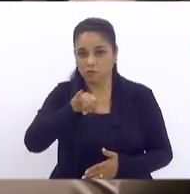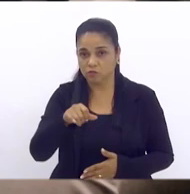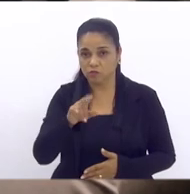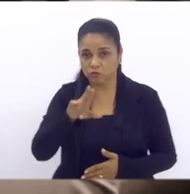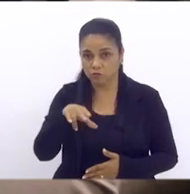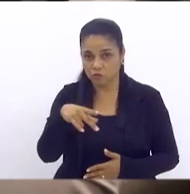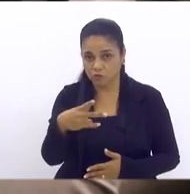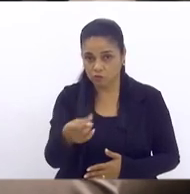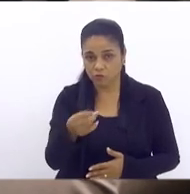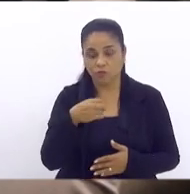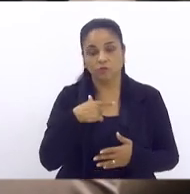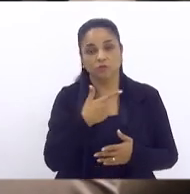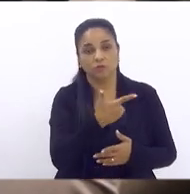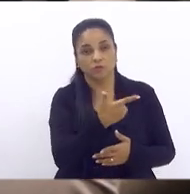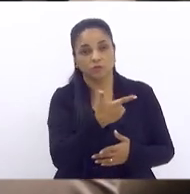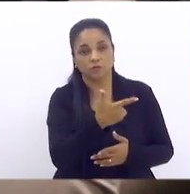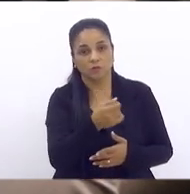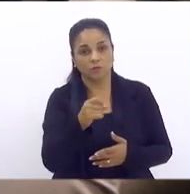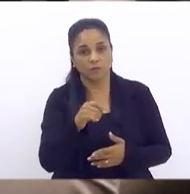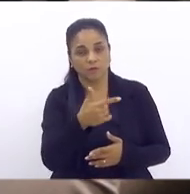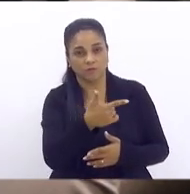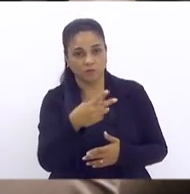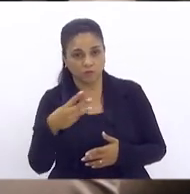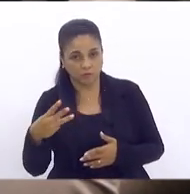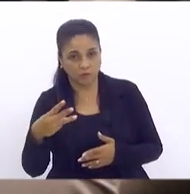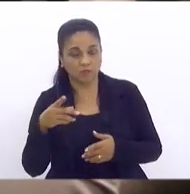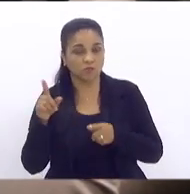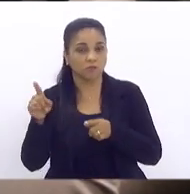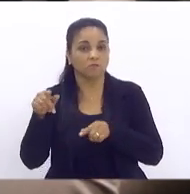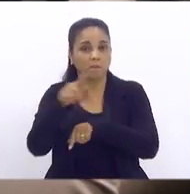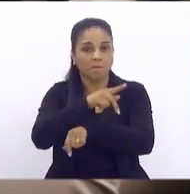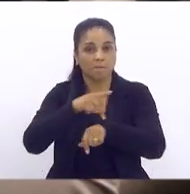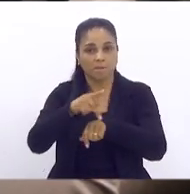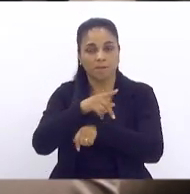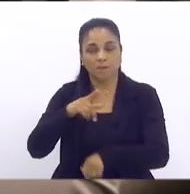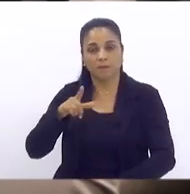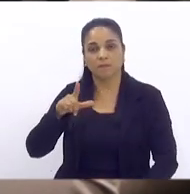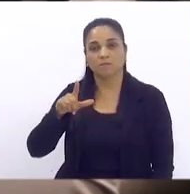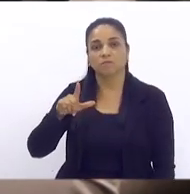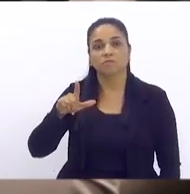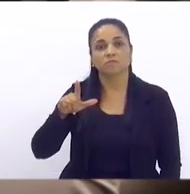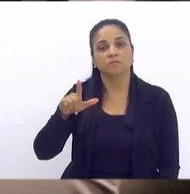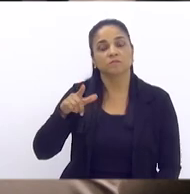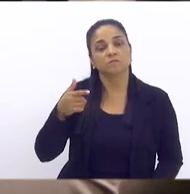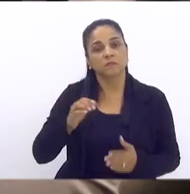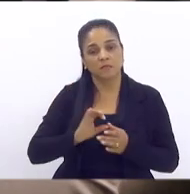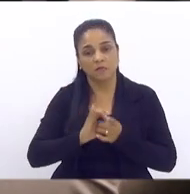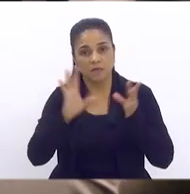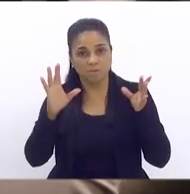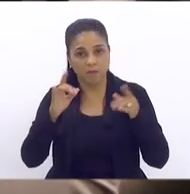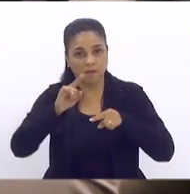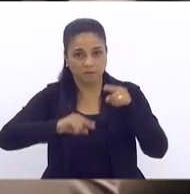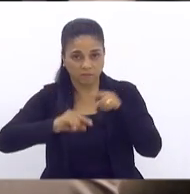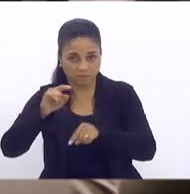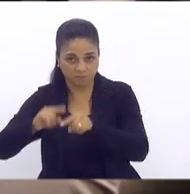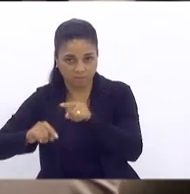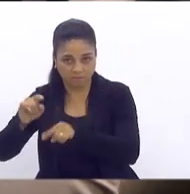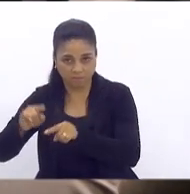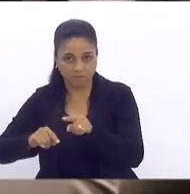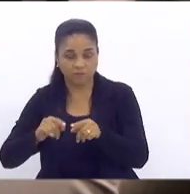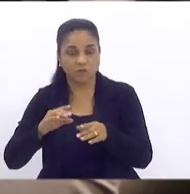recentemente, depois que Bangladesh e Libéria depositaram seus instrumentos de adesão. Assim sendo, a convenção